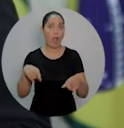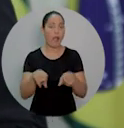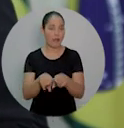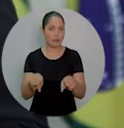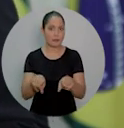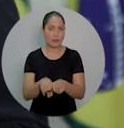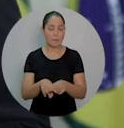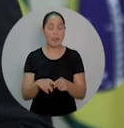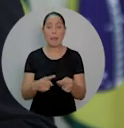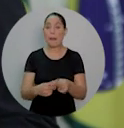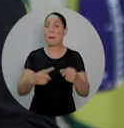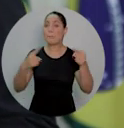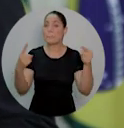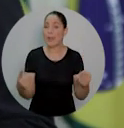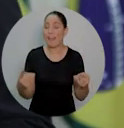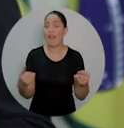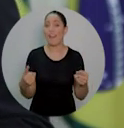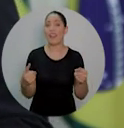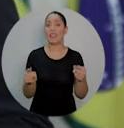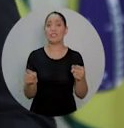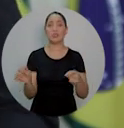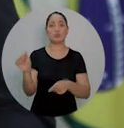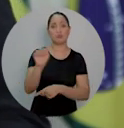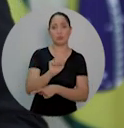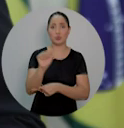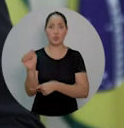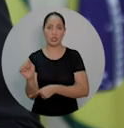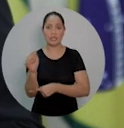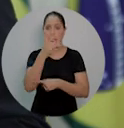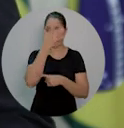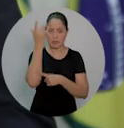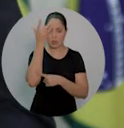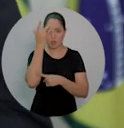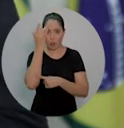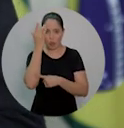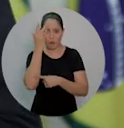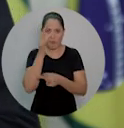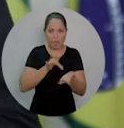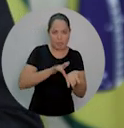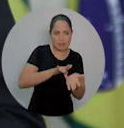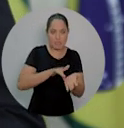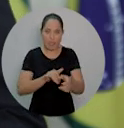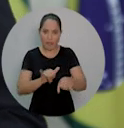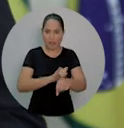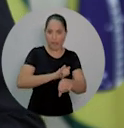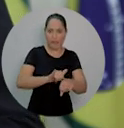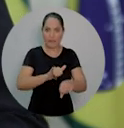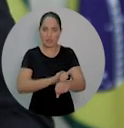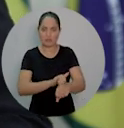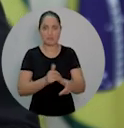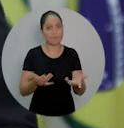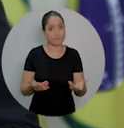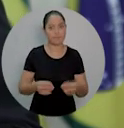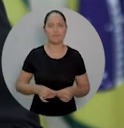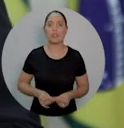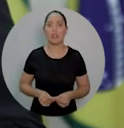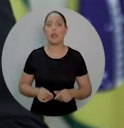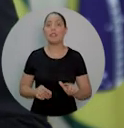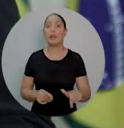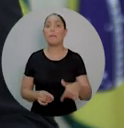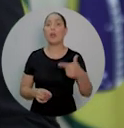os motoristas brasileiros procuram meios de burlar a legislação e a fiscalização, desconsiderando as sanções